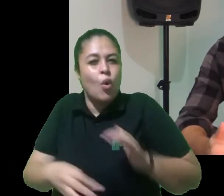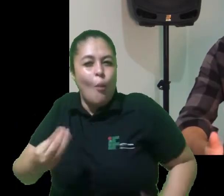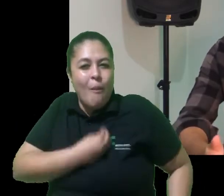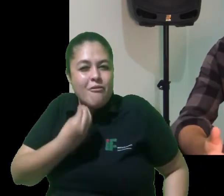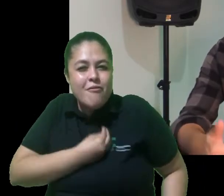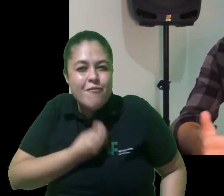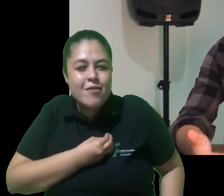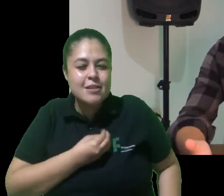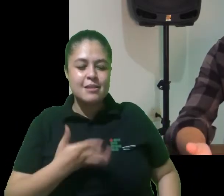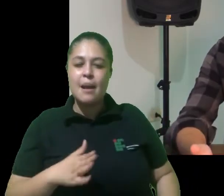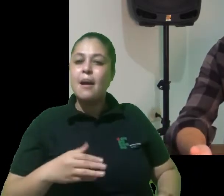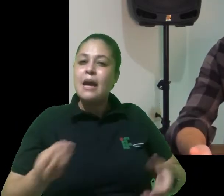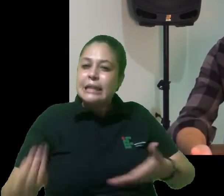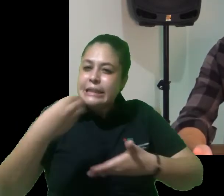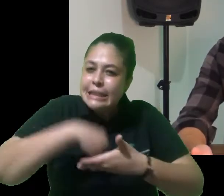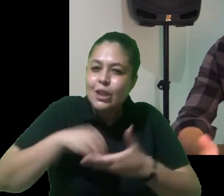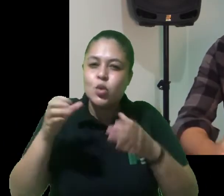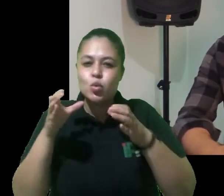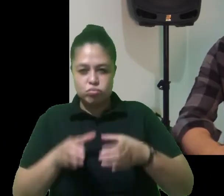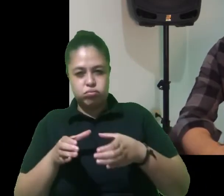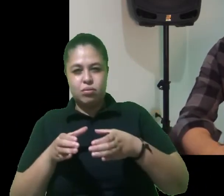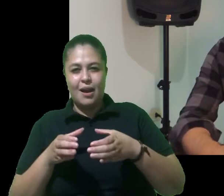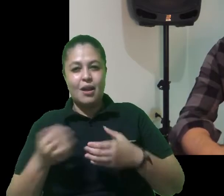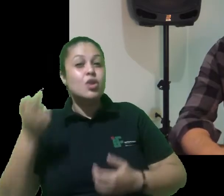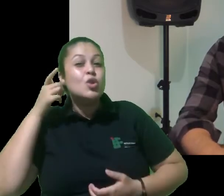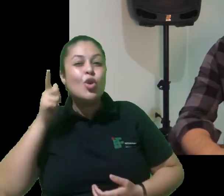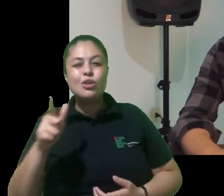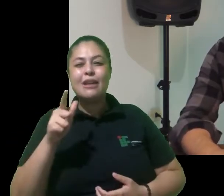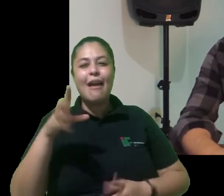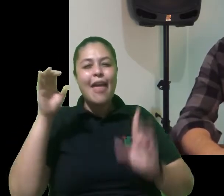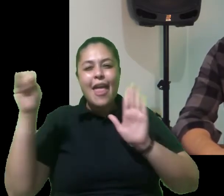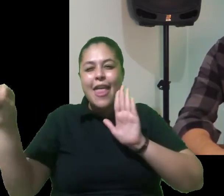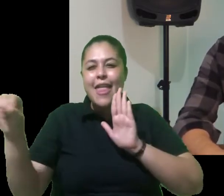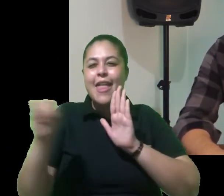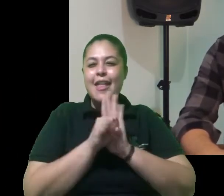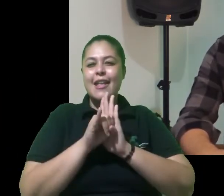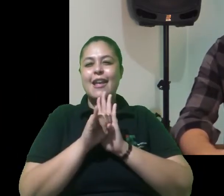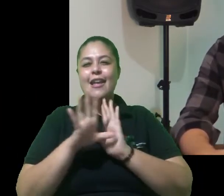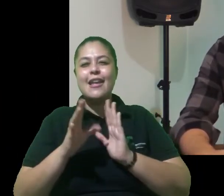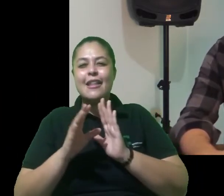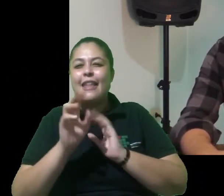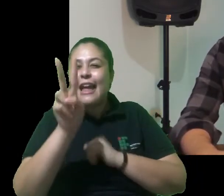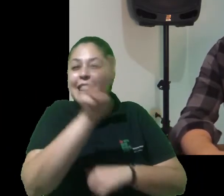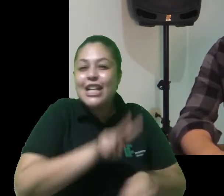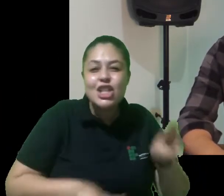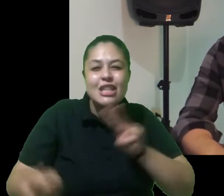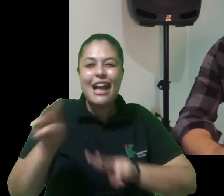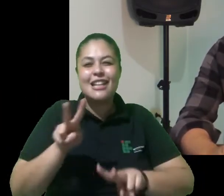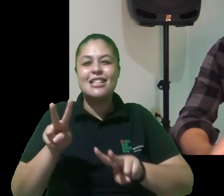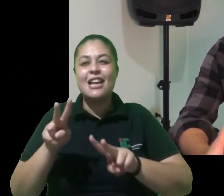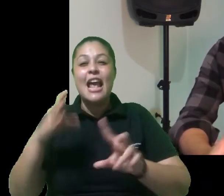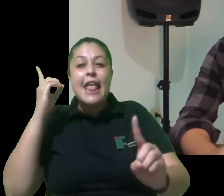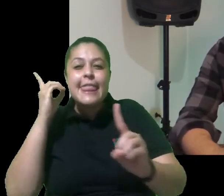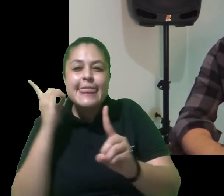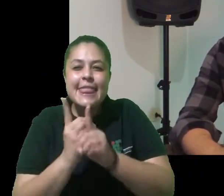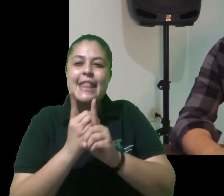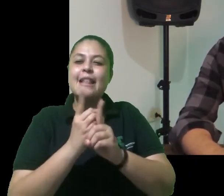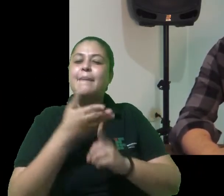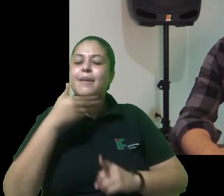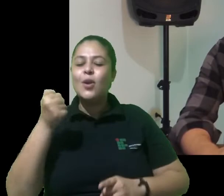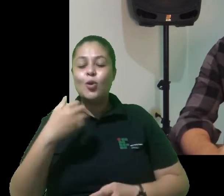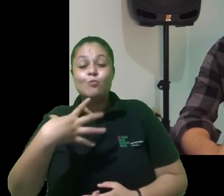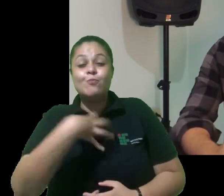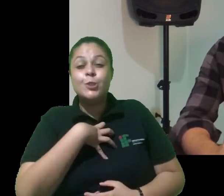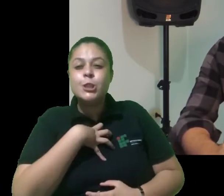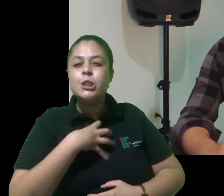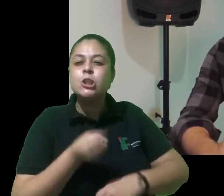maior e uma vivência maior com a paisagem. Desse modo, conseguimos identificar melhor os objetos, o sentido desses objetos,